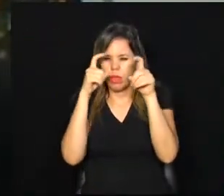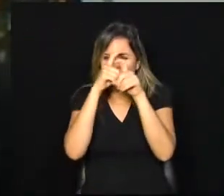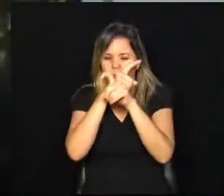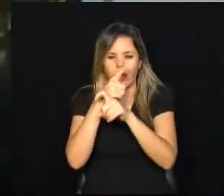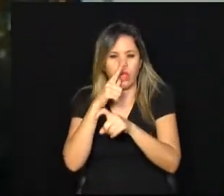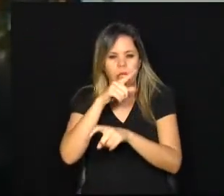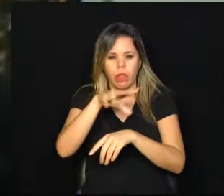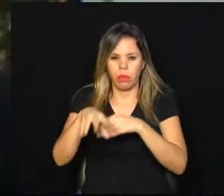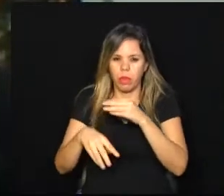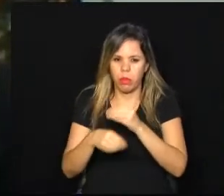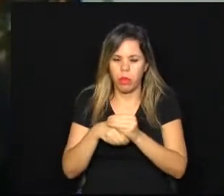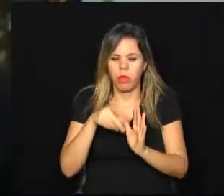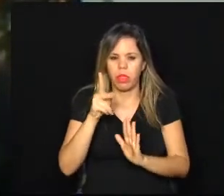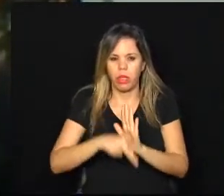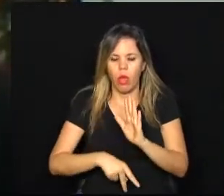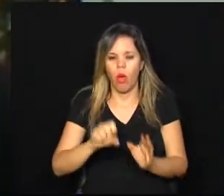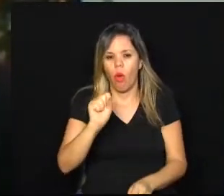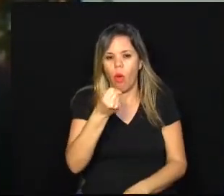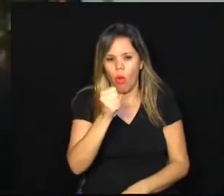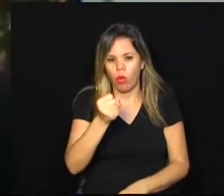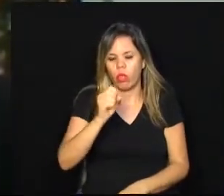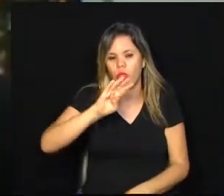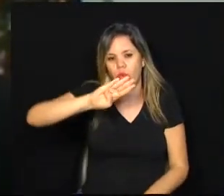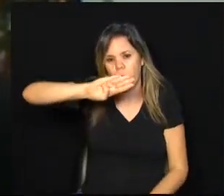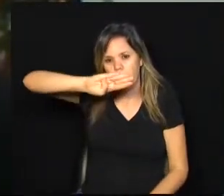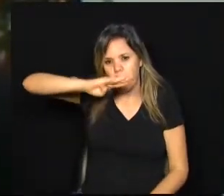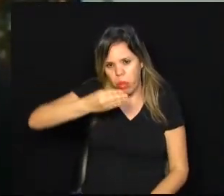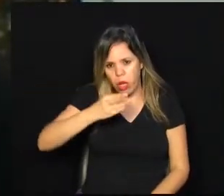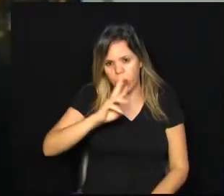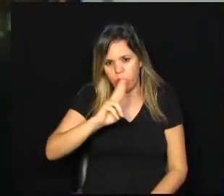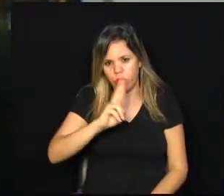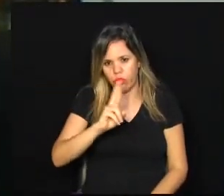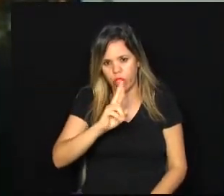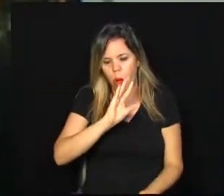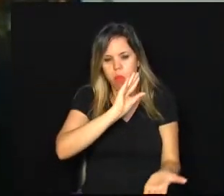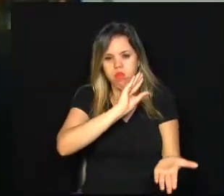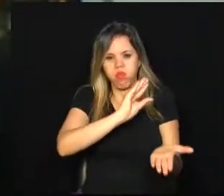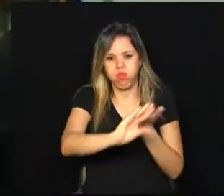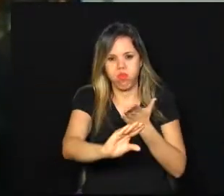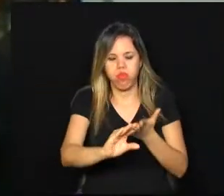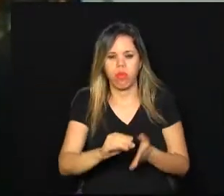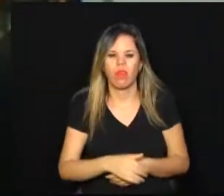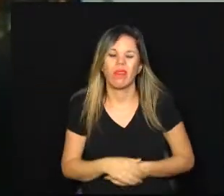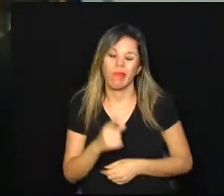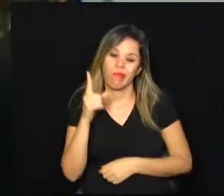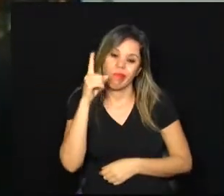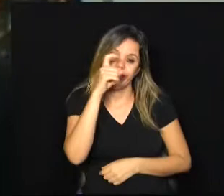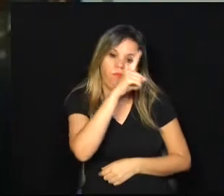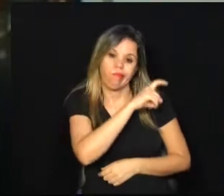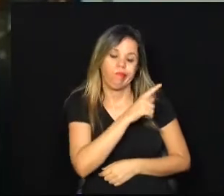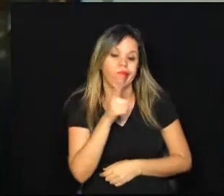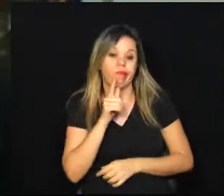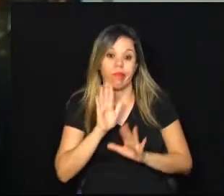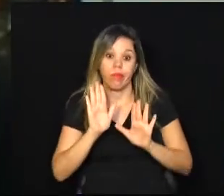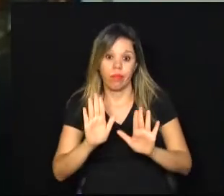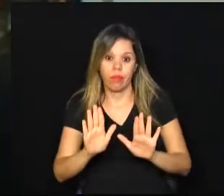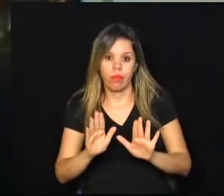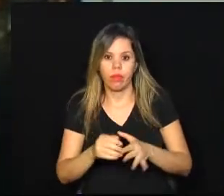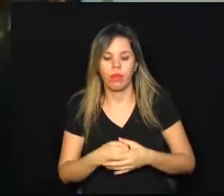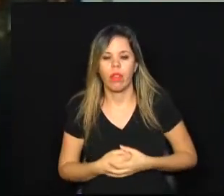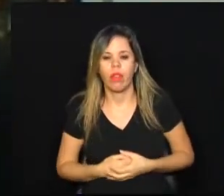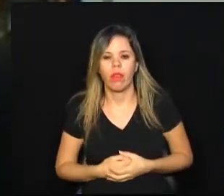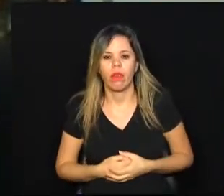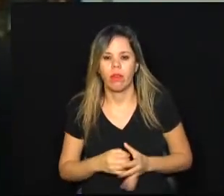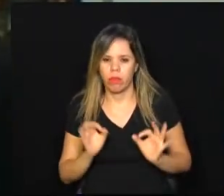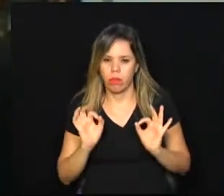exigem 8 bilhões de reais para serem investidos, será mais difícil. Mas, com certeza,